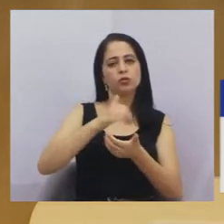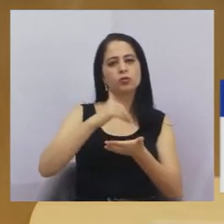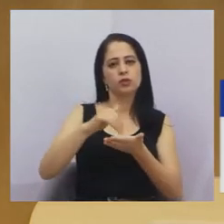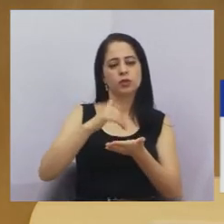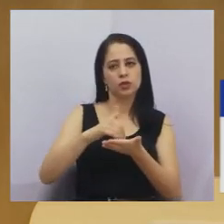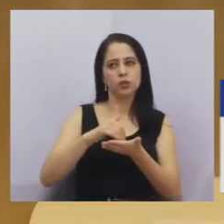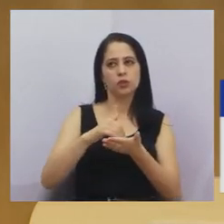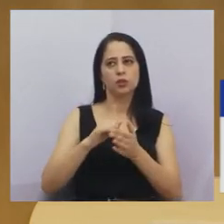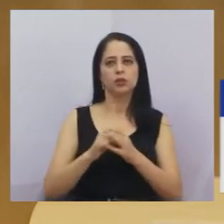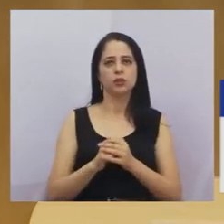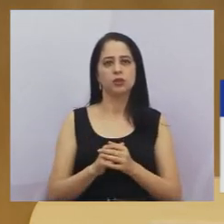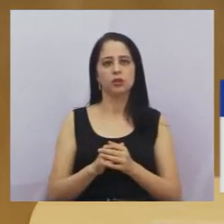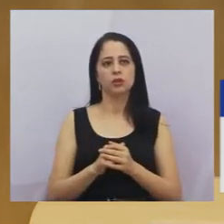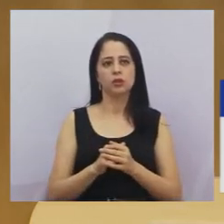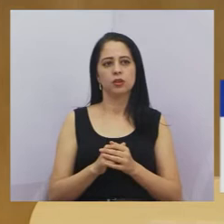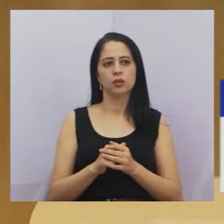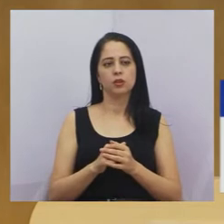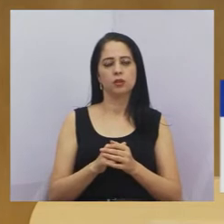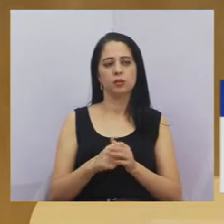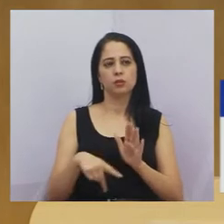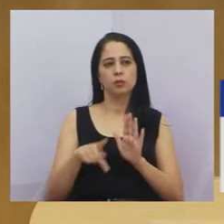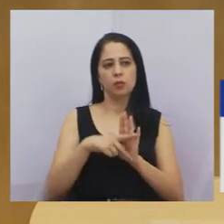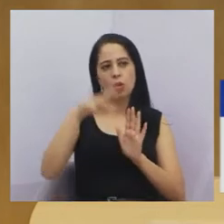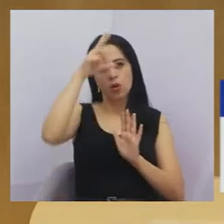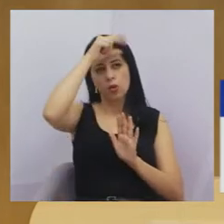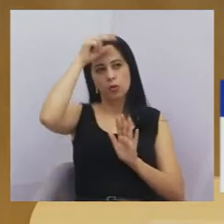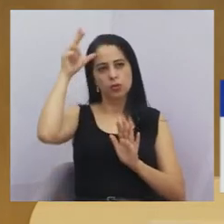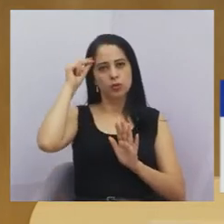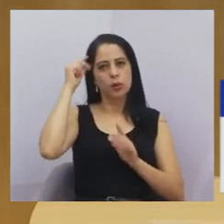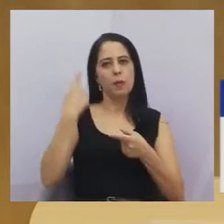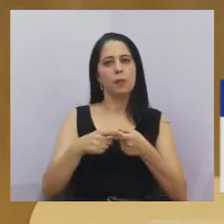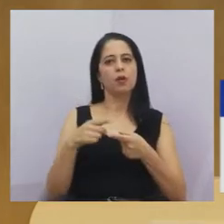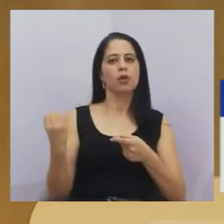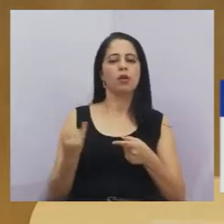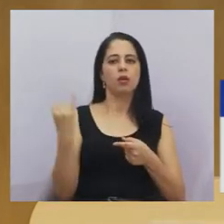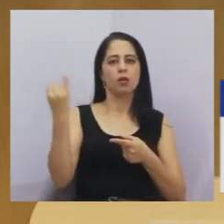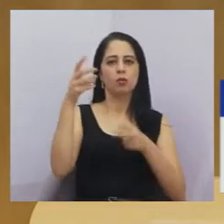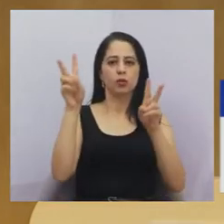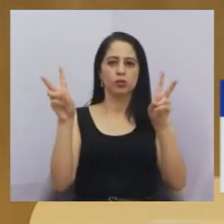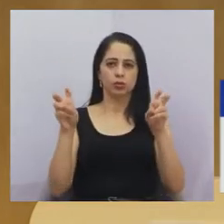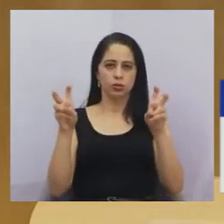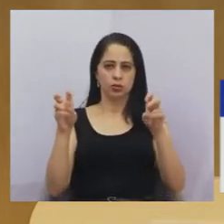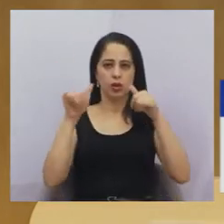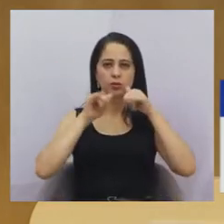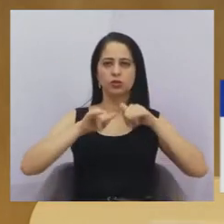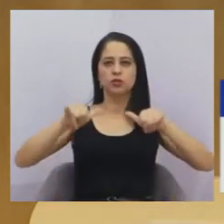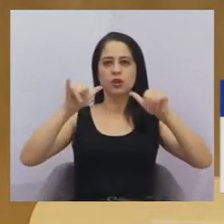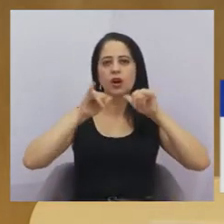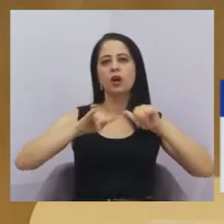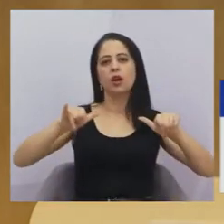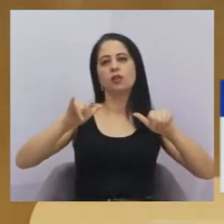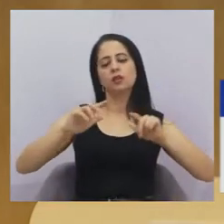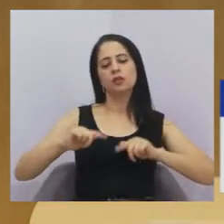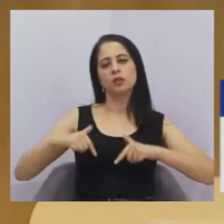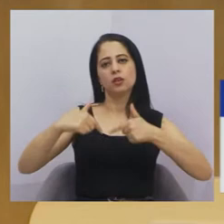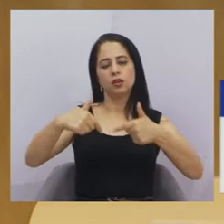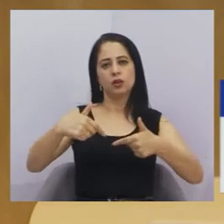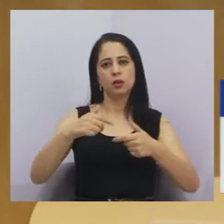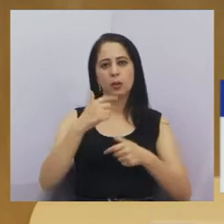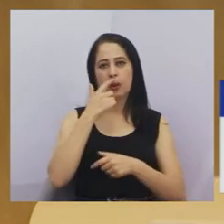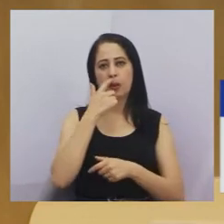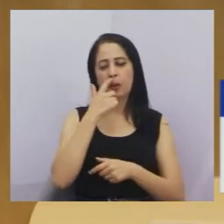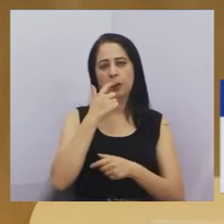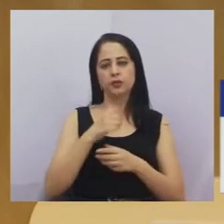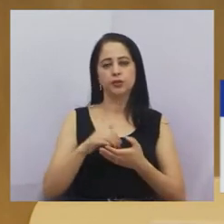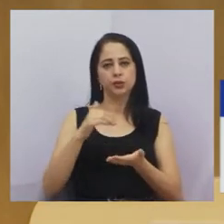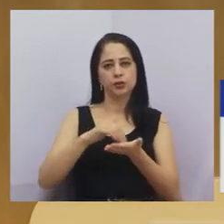vinculada diretamente ao gabinete do prefeito, tendo em vista a importância do tema e a realização de ações transversais com as